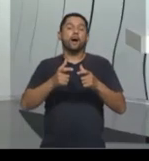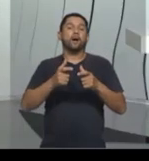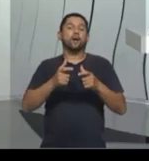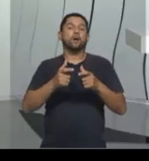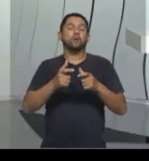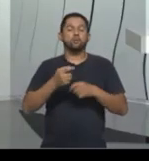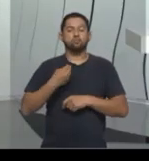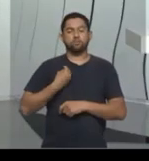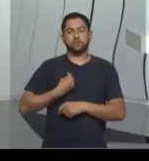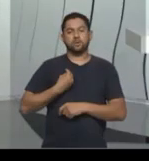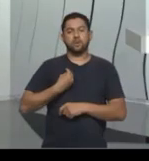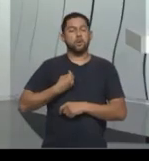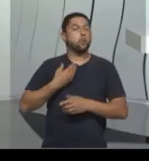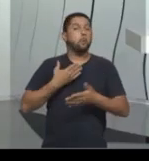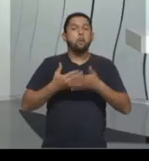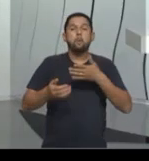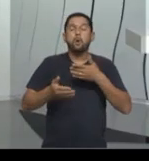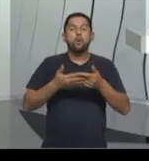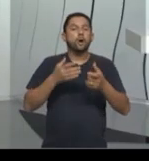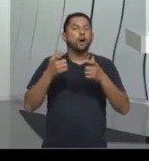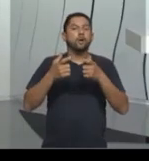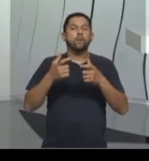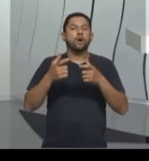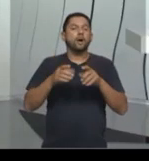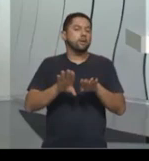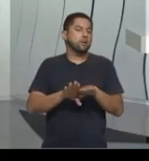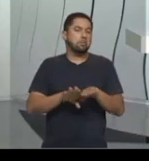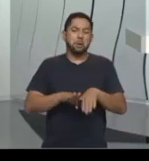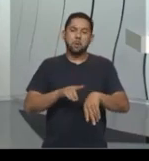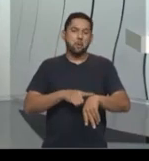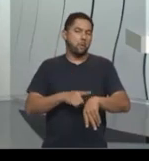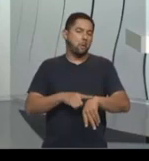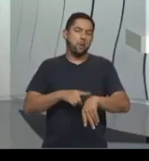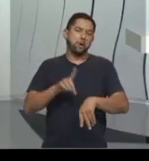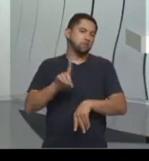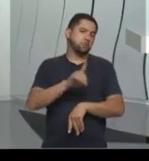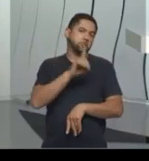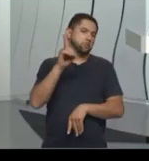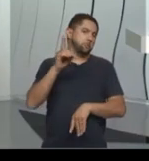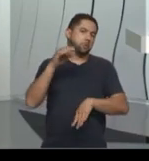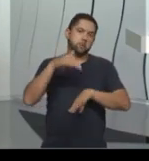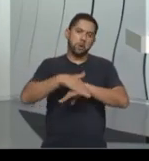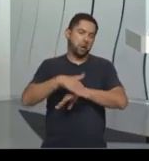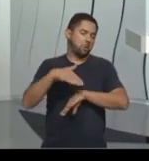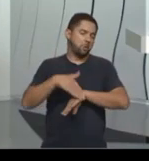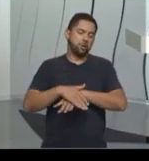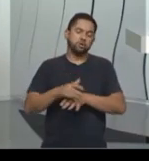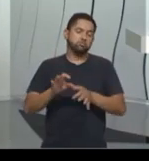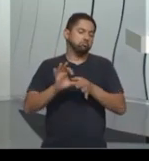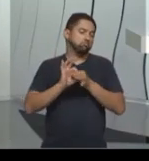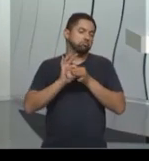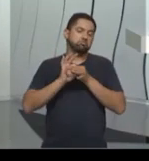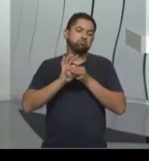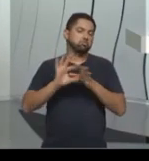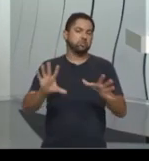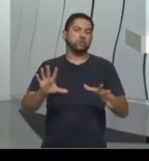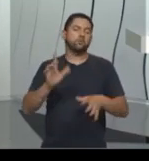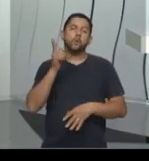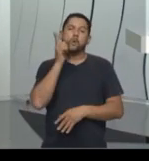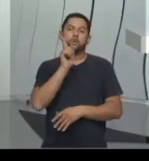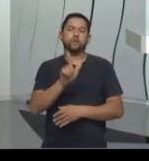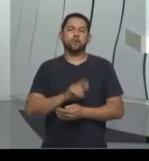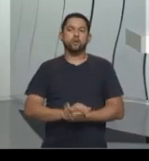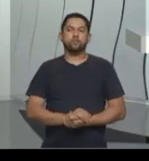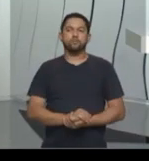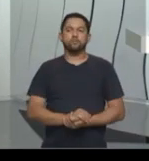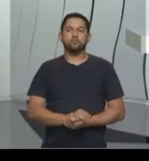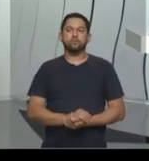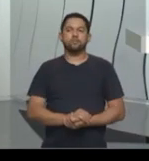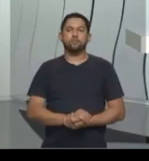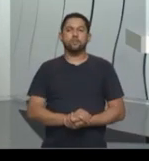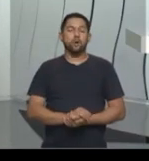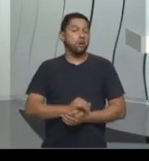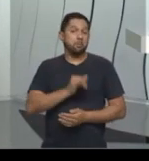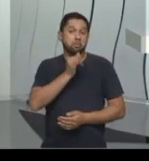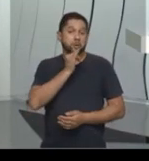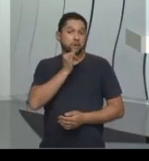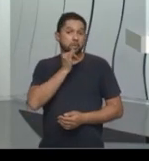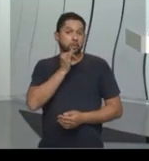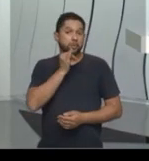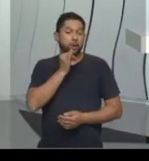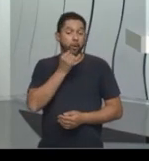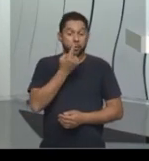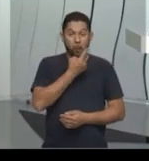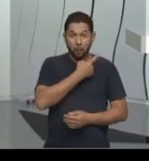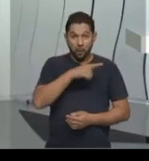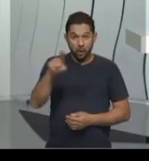da superfície terrestre e em qualquer hora do dia. Então, por exemplo, se você você não sabe a localização de